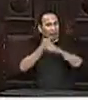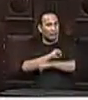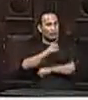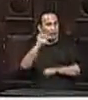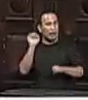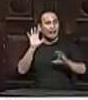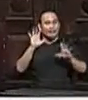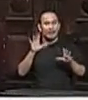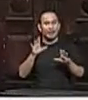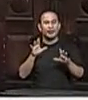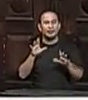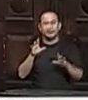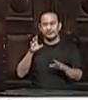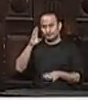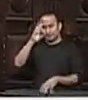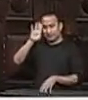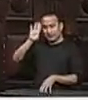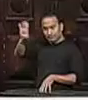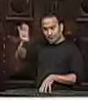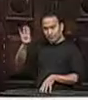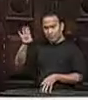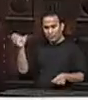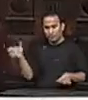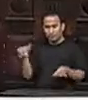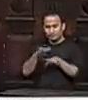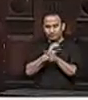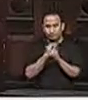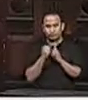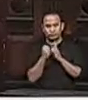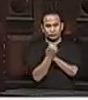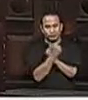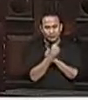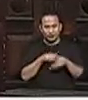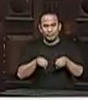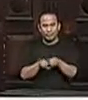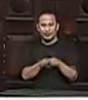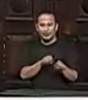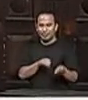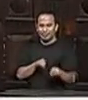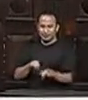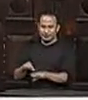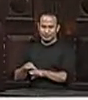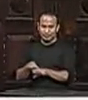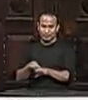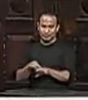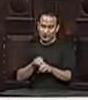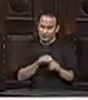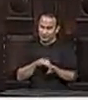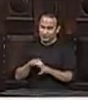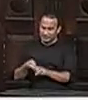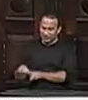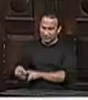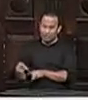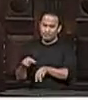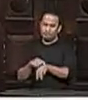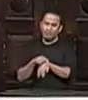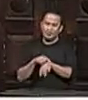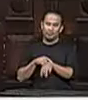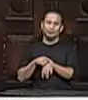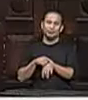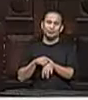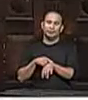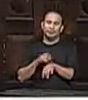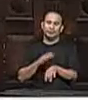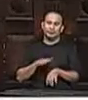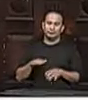ser aplicado prioritariamente na inclusão social e na educação de tempo integral, onde nossas